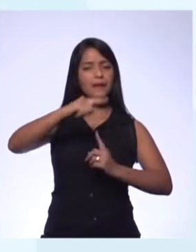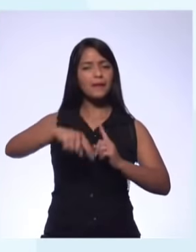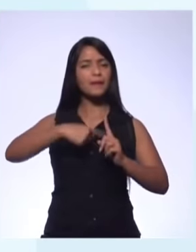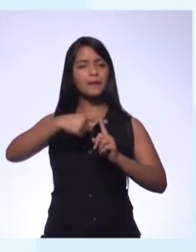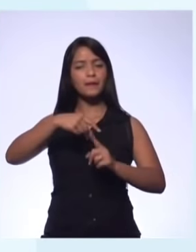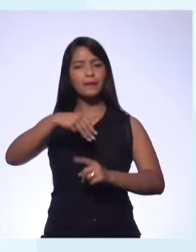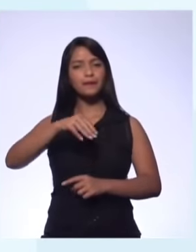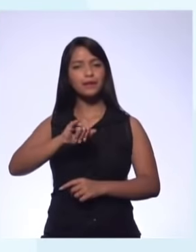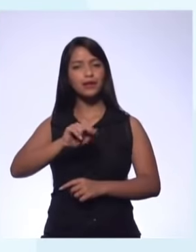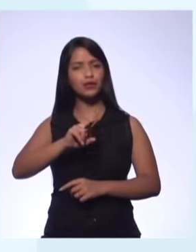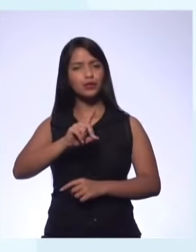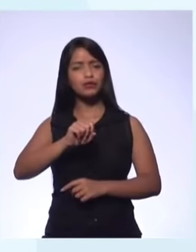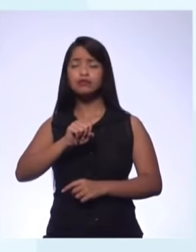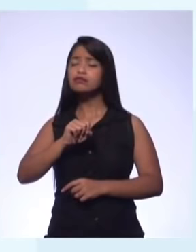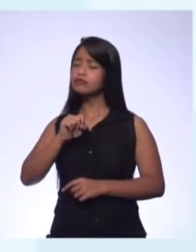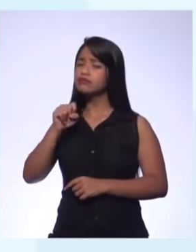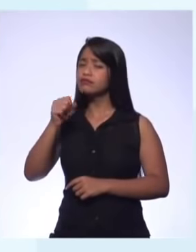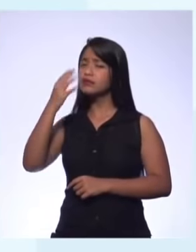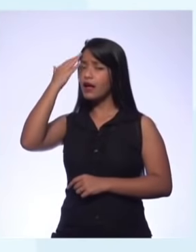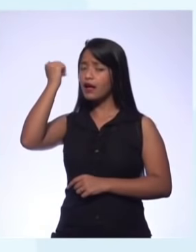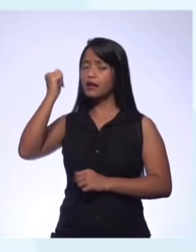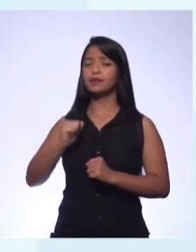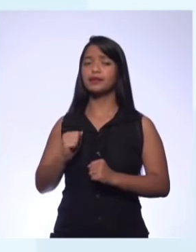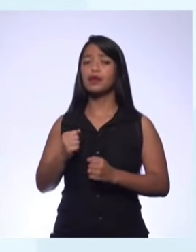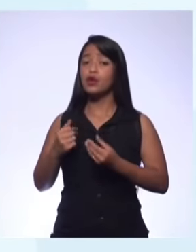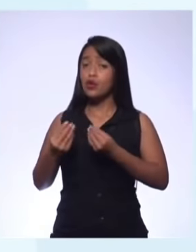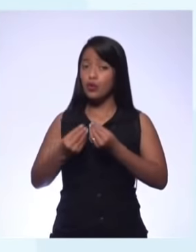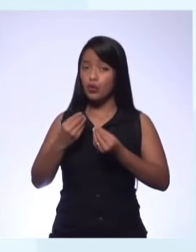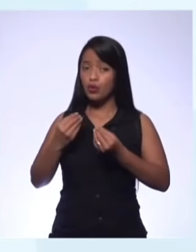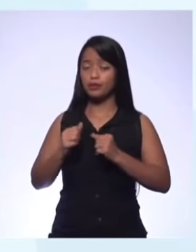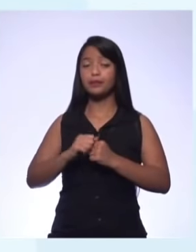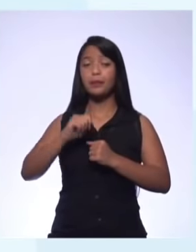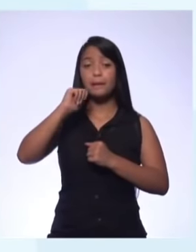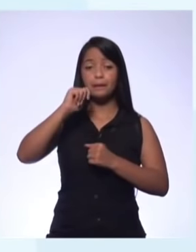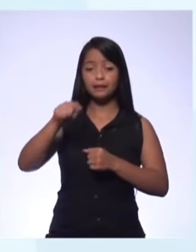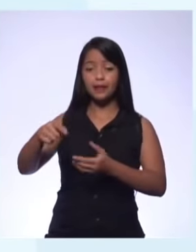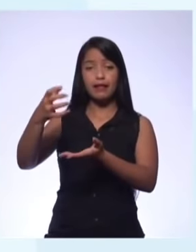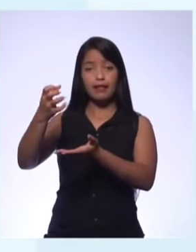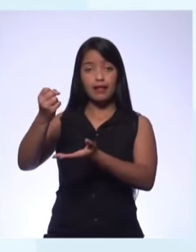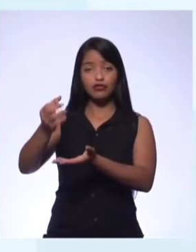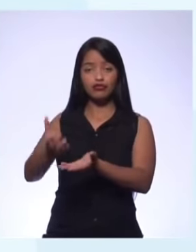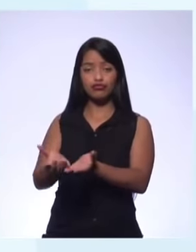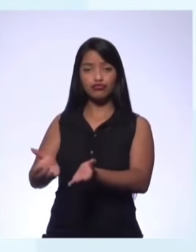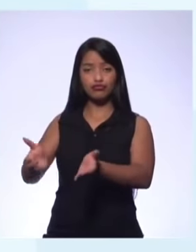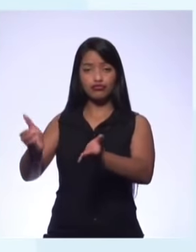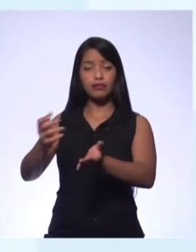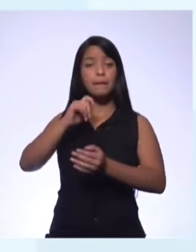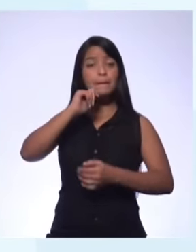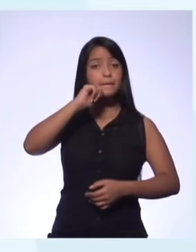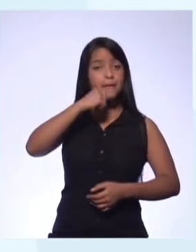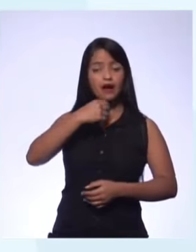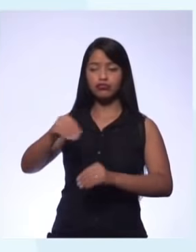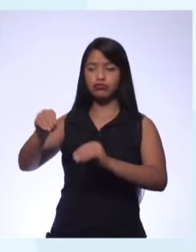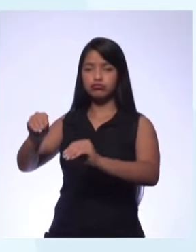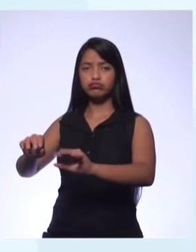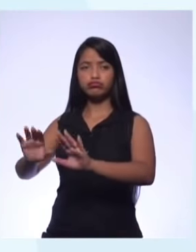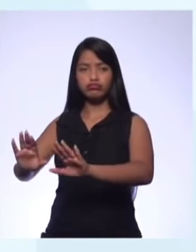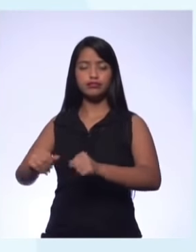que sabia, explicou que primeiro ela teria que colocar o pão de molho em uma xícara de leite e depois despejar o pão no